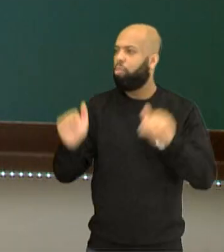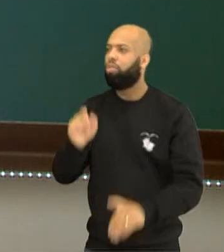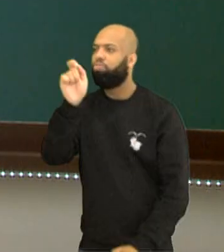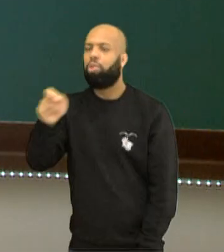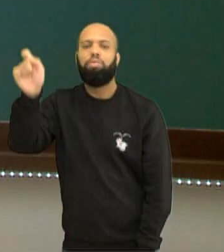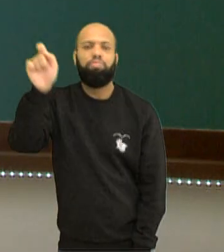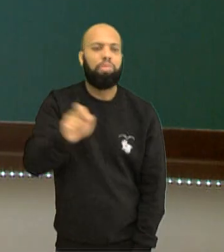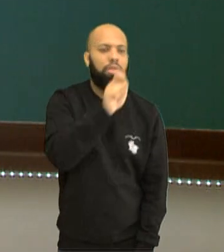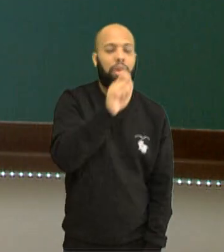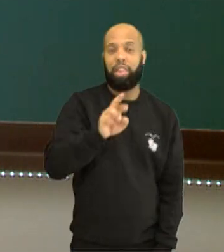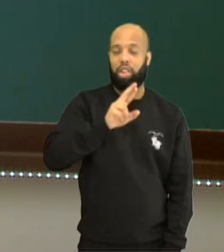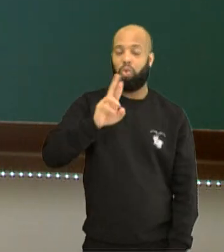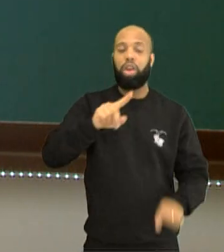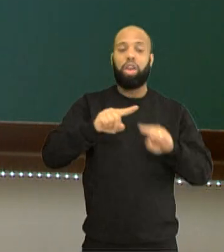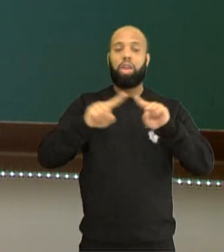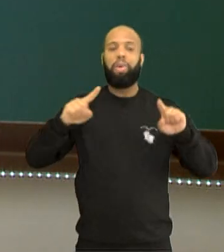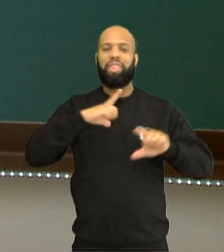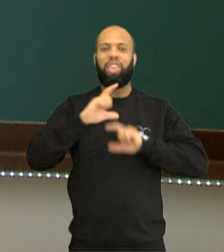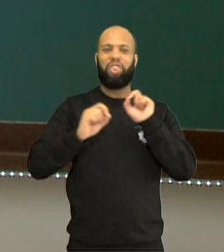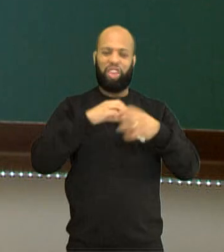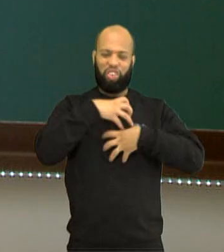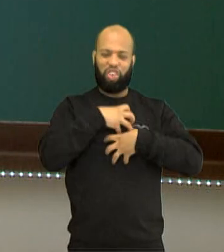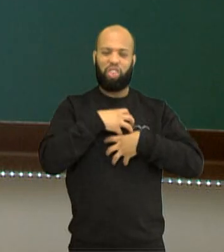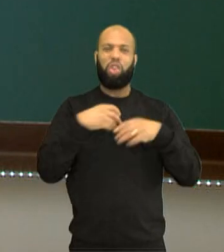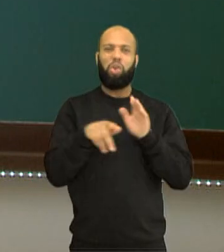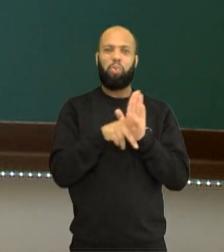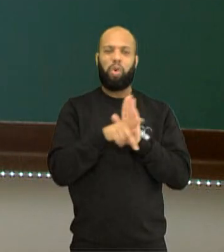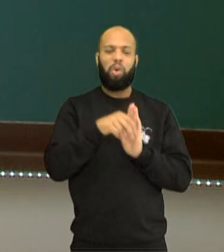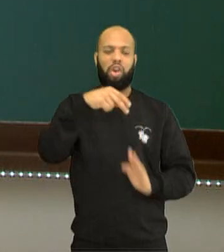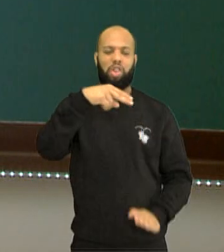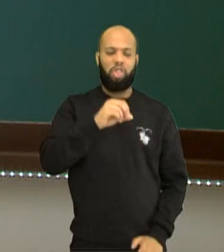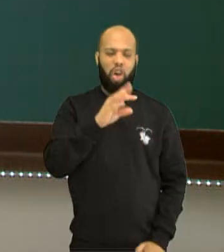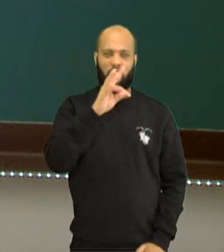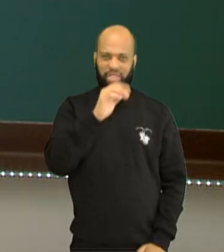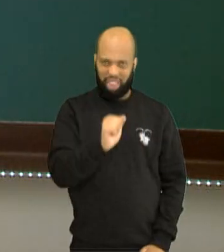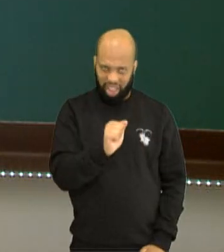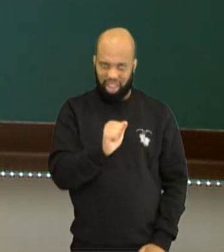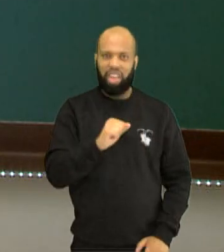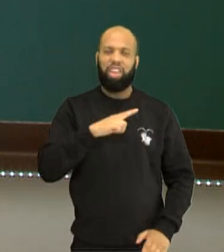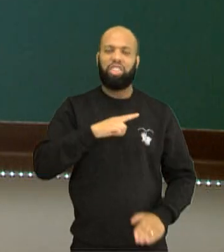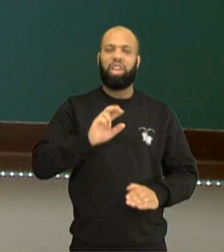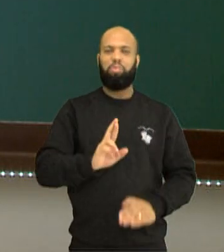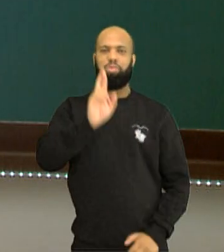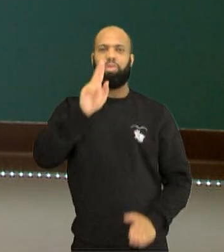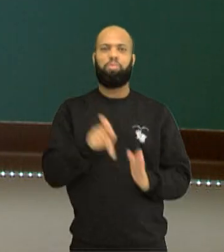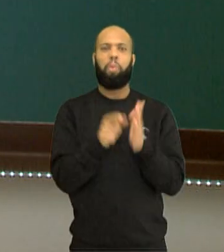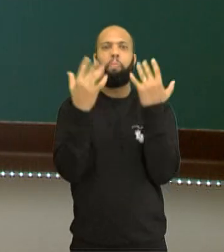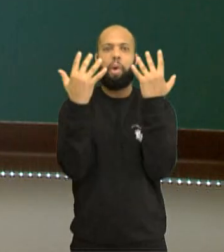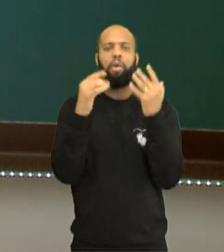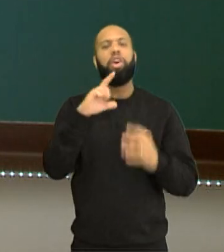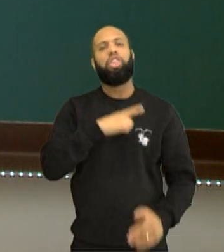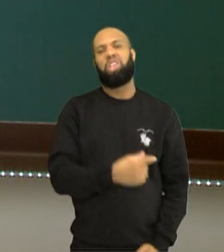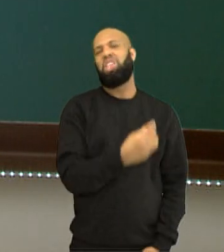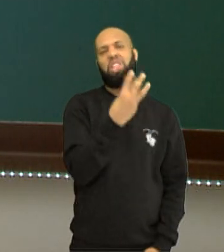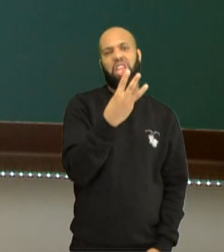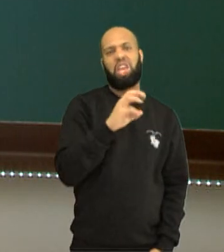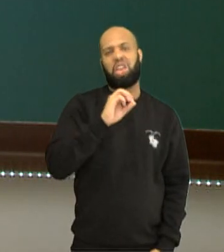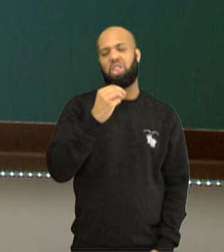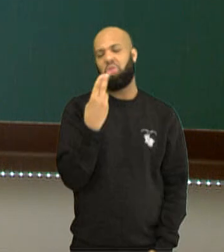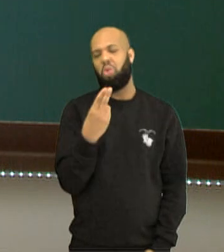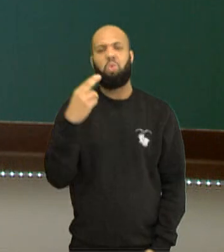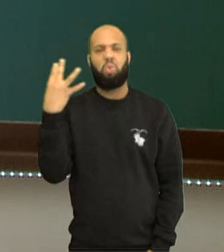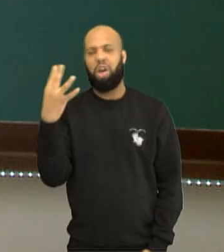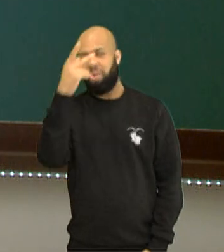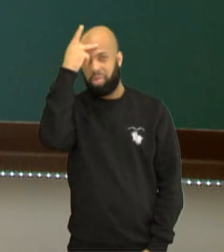eram representadas com as mãos. Então existia dentro de uma apresentação de música, talvez existisse 3 ou 4 pessoas que elas indicavam para as